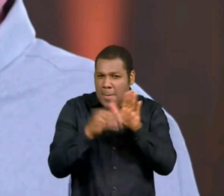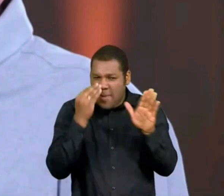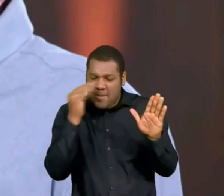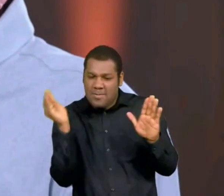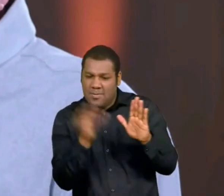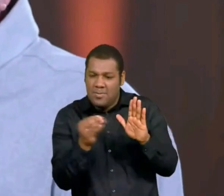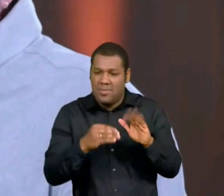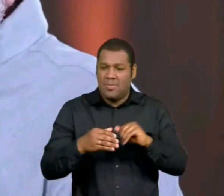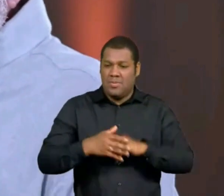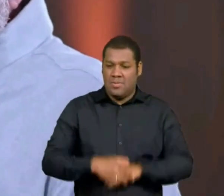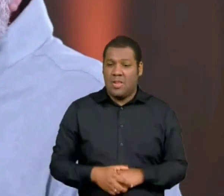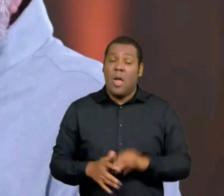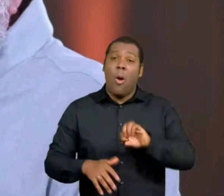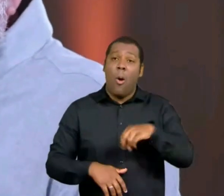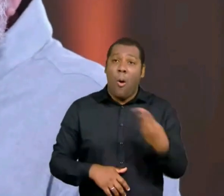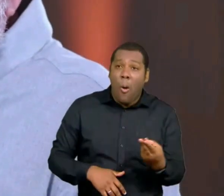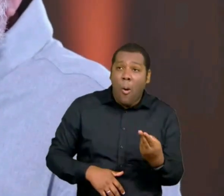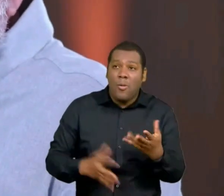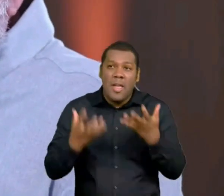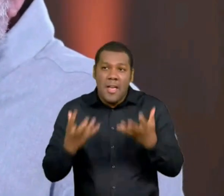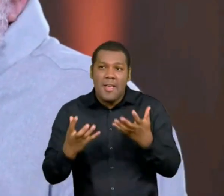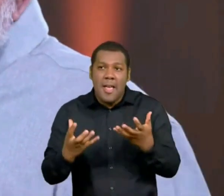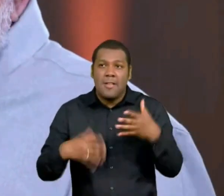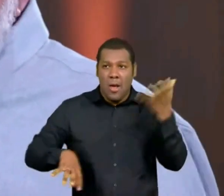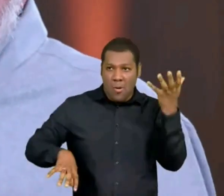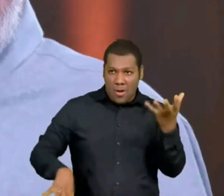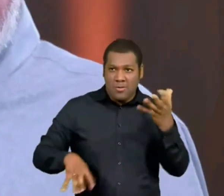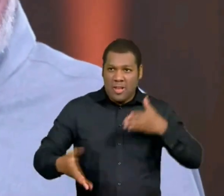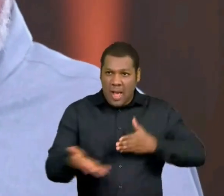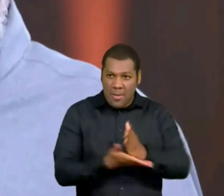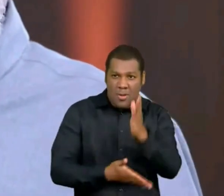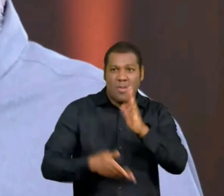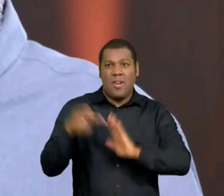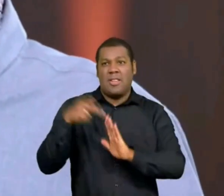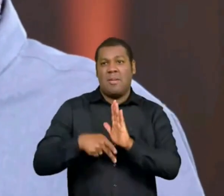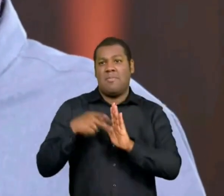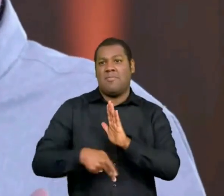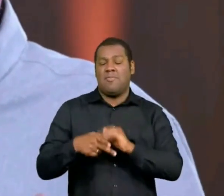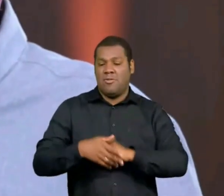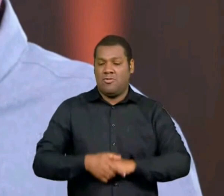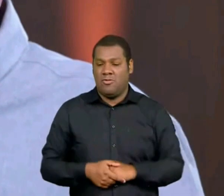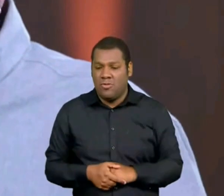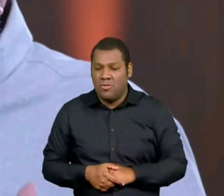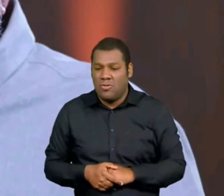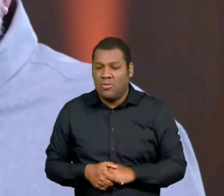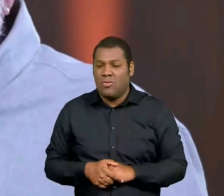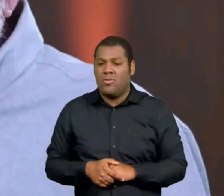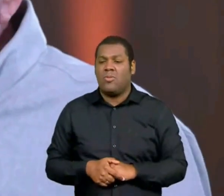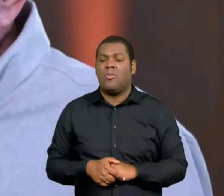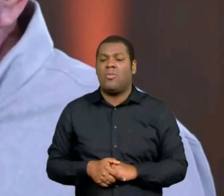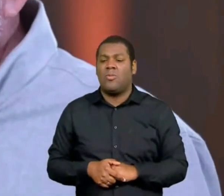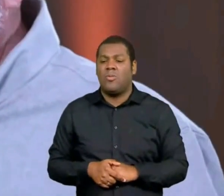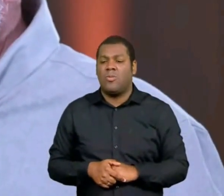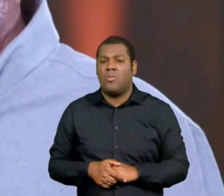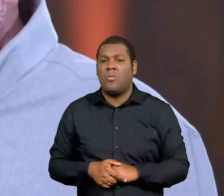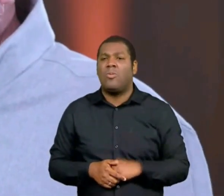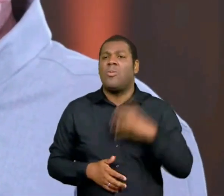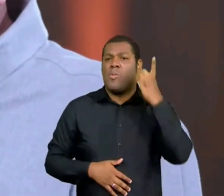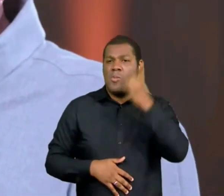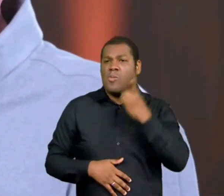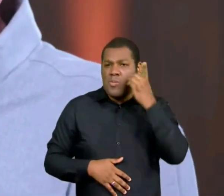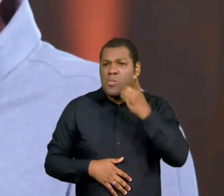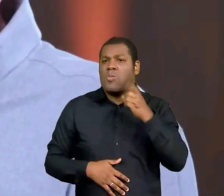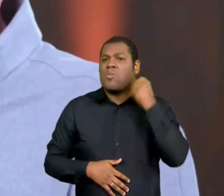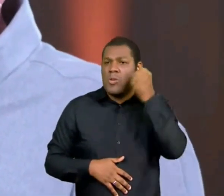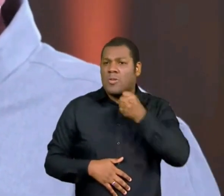Nacional que beneficie essa minoria. Porque também nós vamos ser francos, os deputados e senadores eleitos, eles não